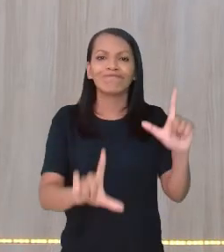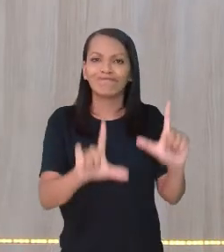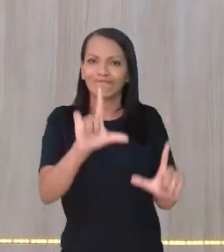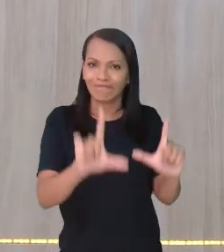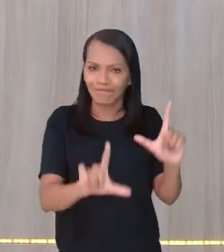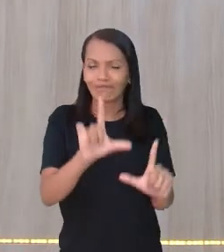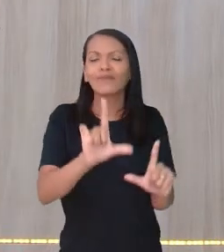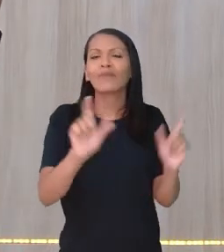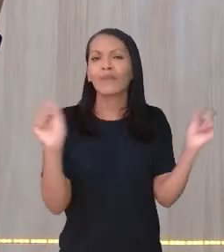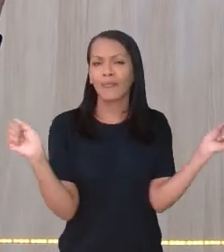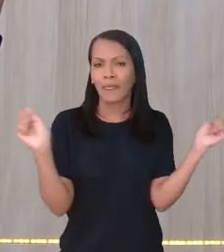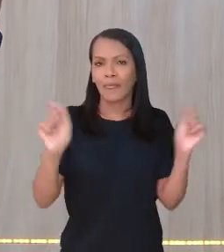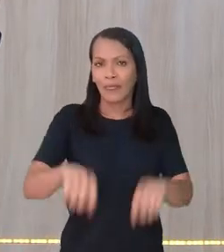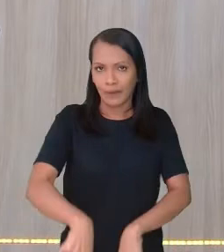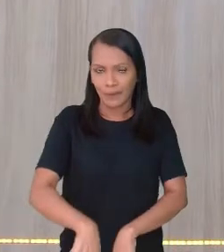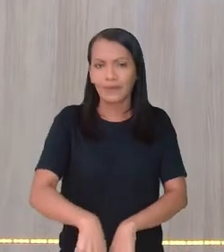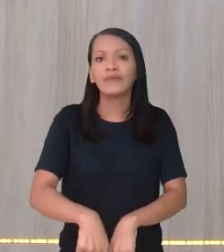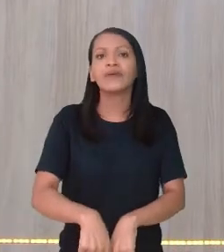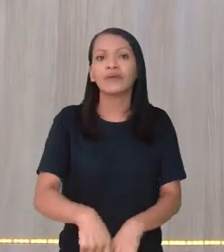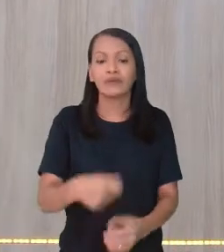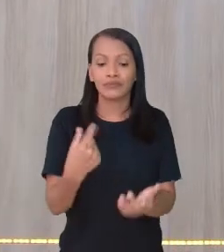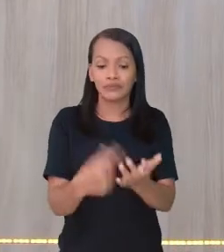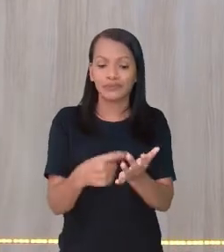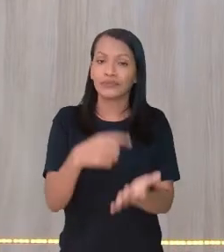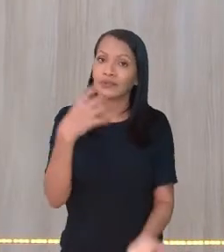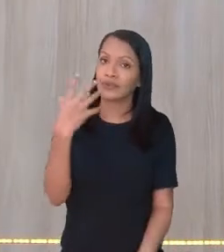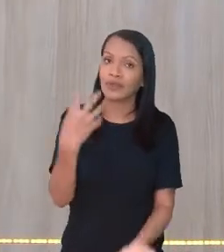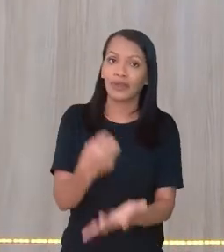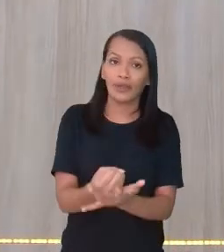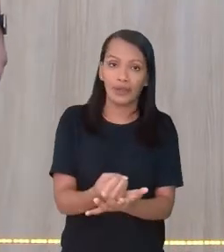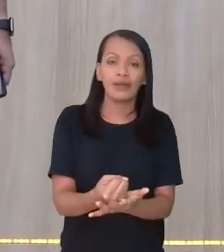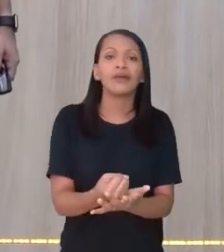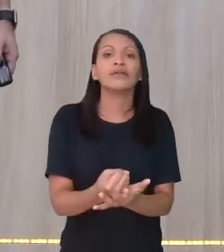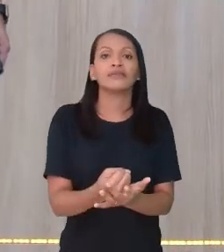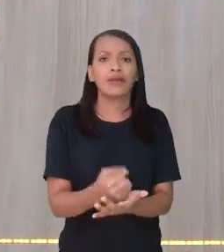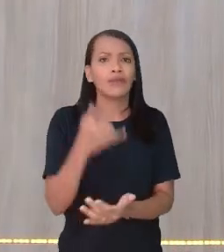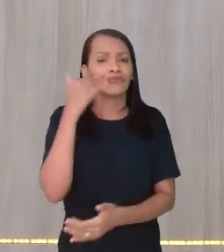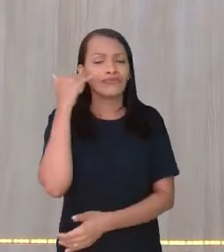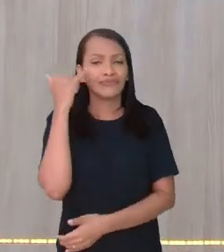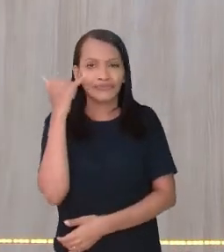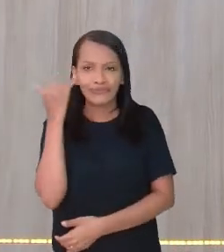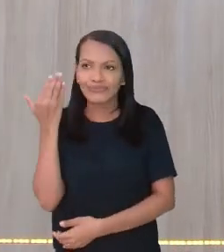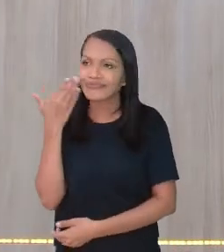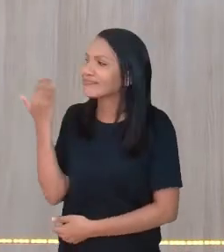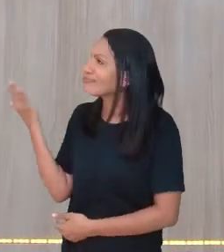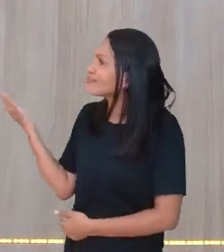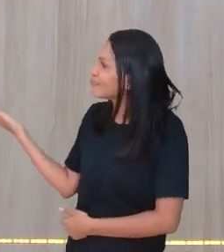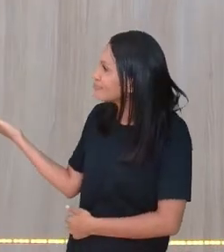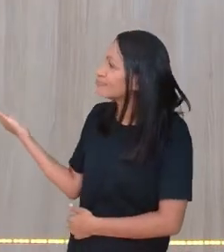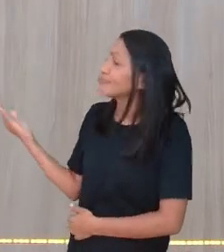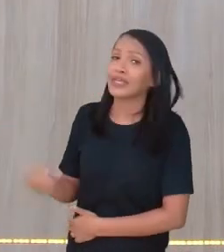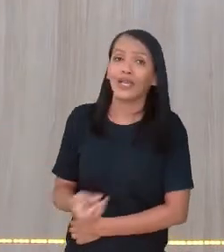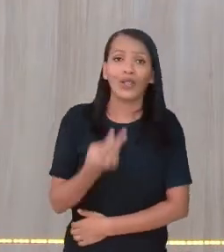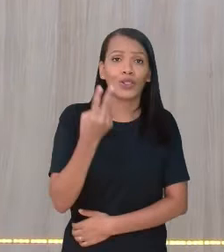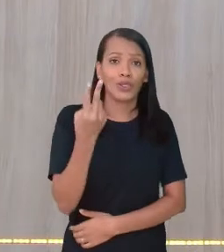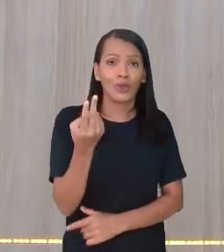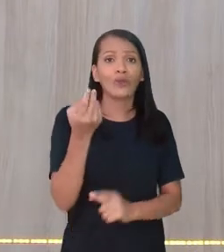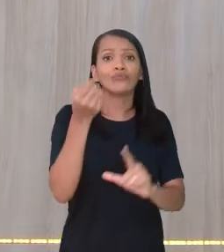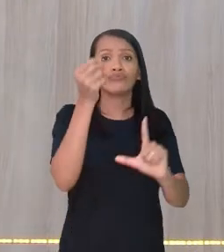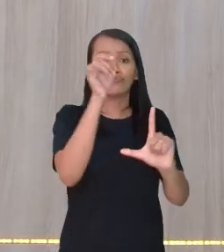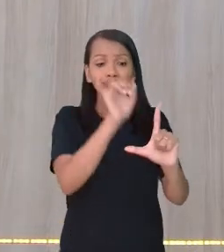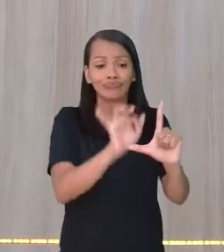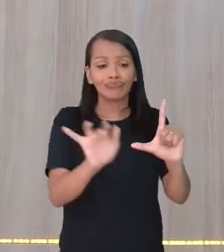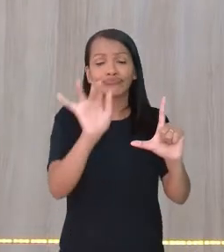tem a possibilidade aí de baixar o nosso aplicativo, certo? Billy Jean vai colocar aí 2 QR Codes que vai aparecer na sua